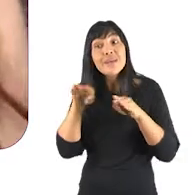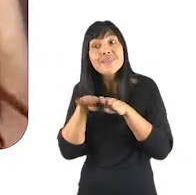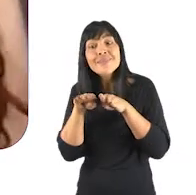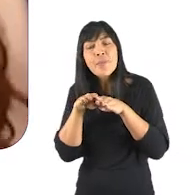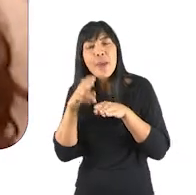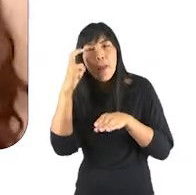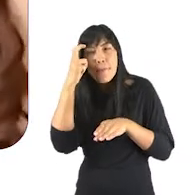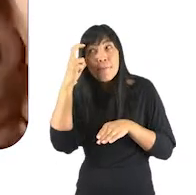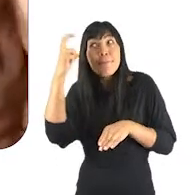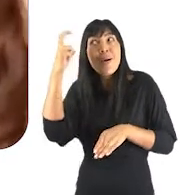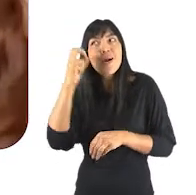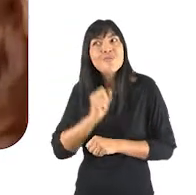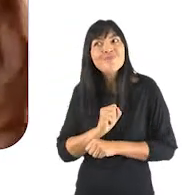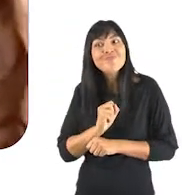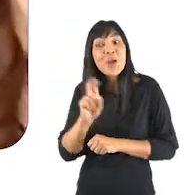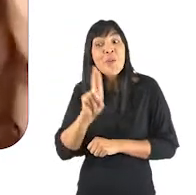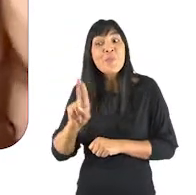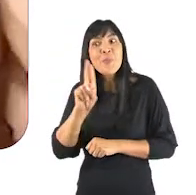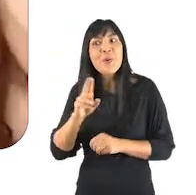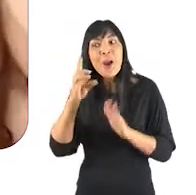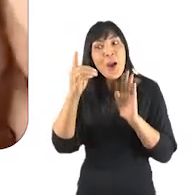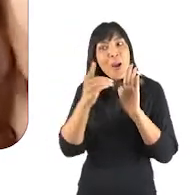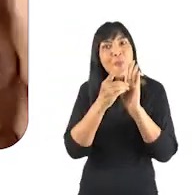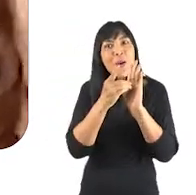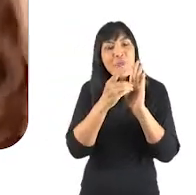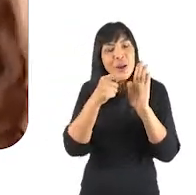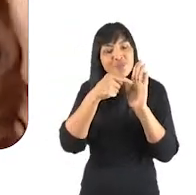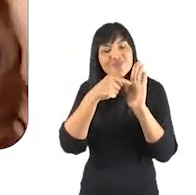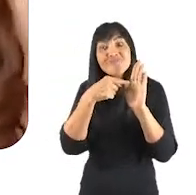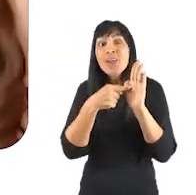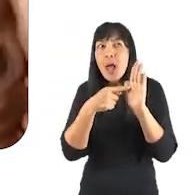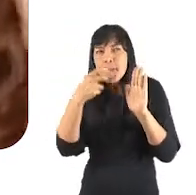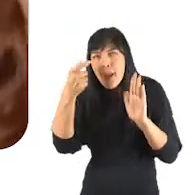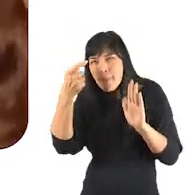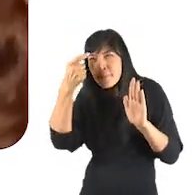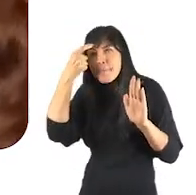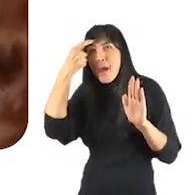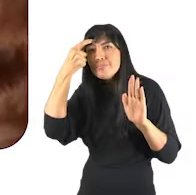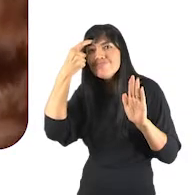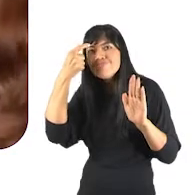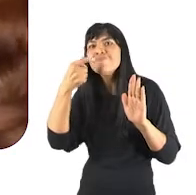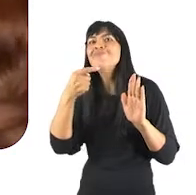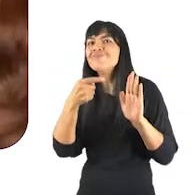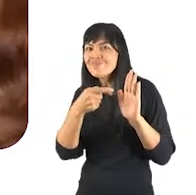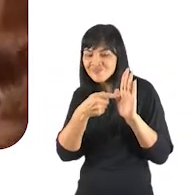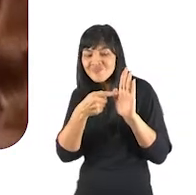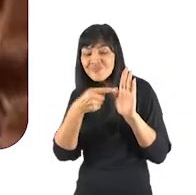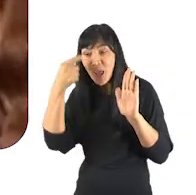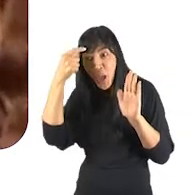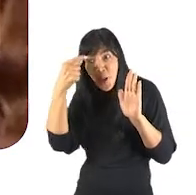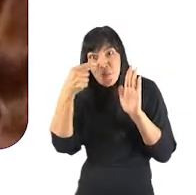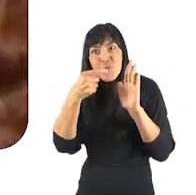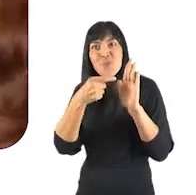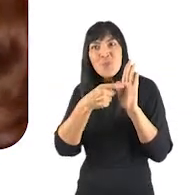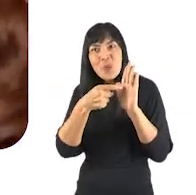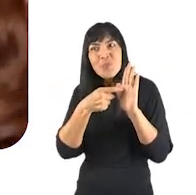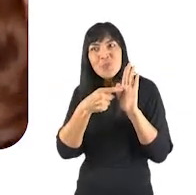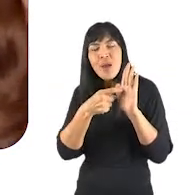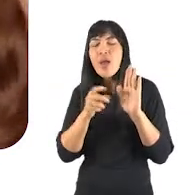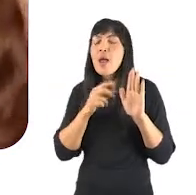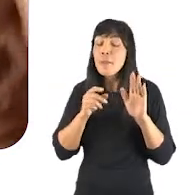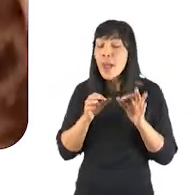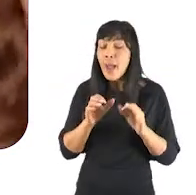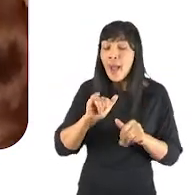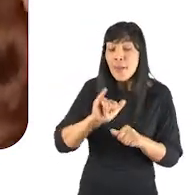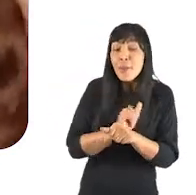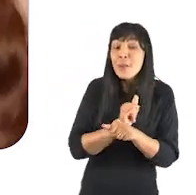também inteligente, porque ela utiliza esses dados de uma maneira consciente com relação aos seus objetivos estratégicos, com